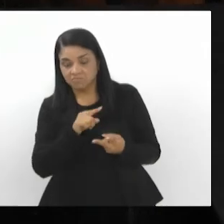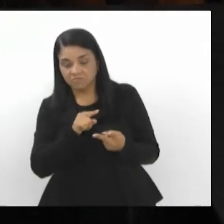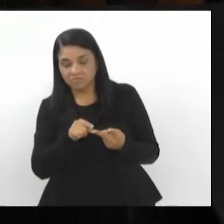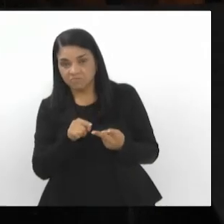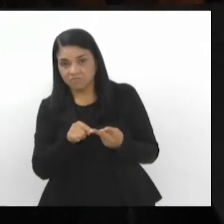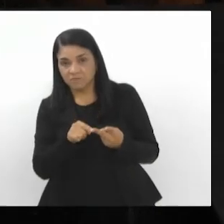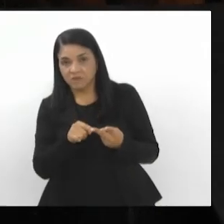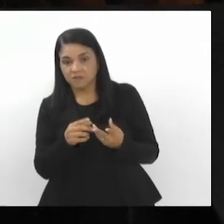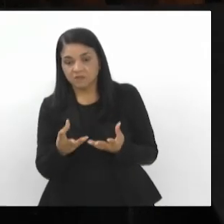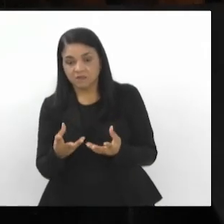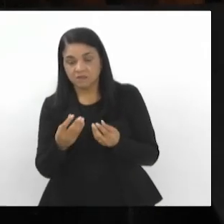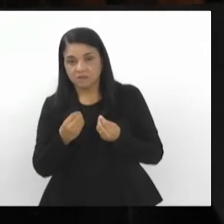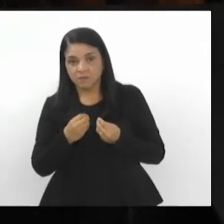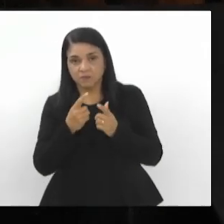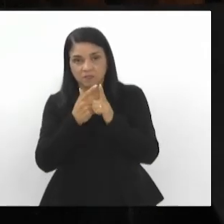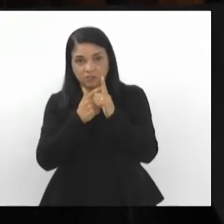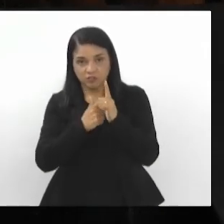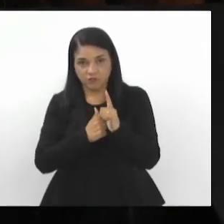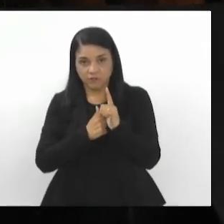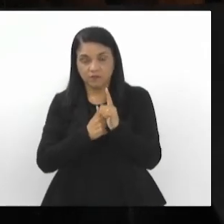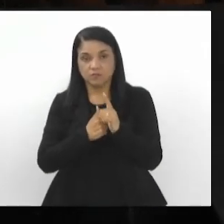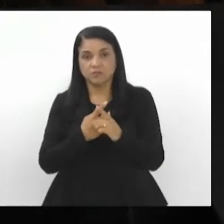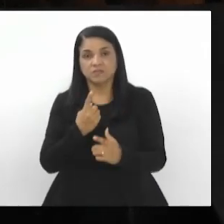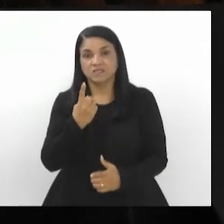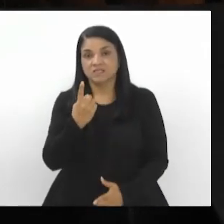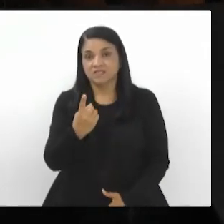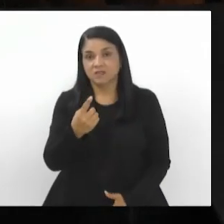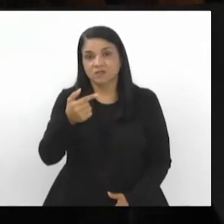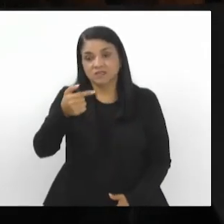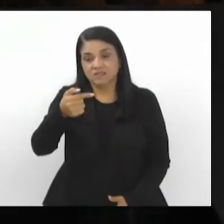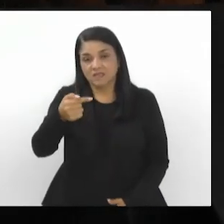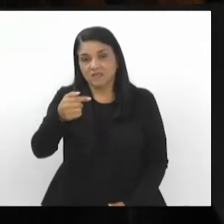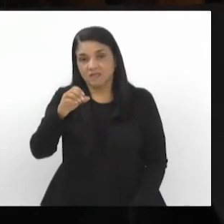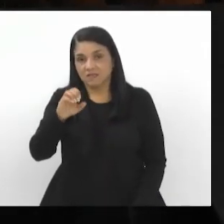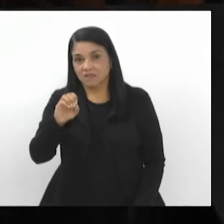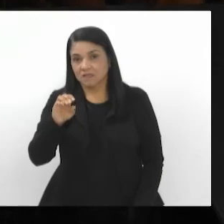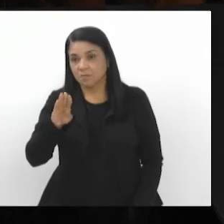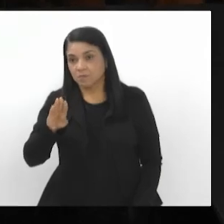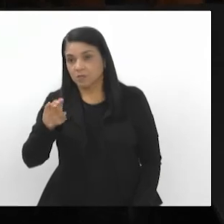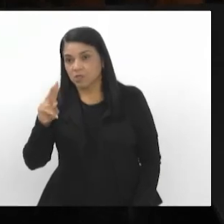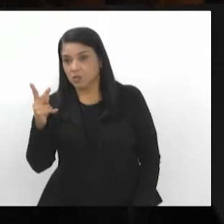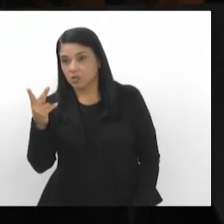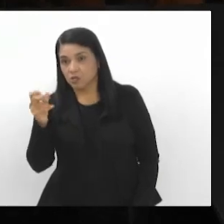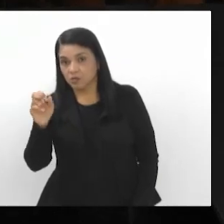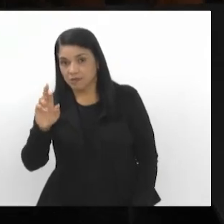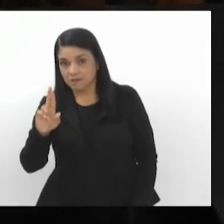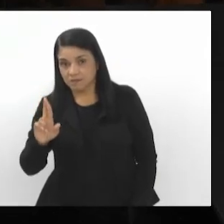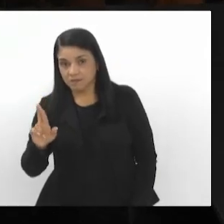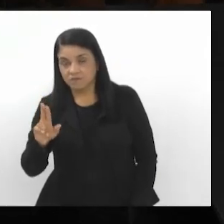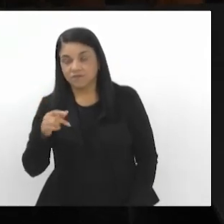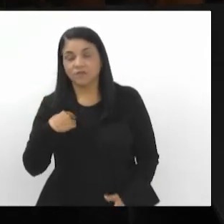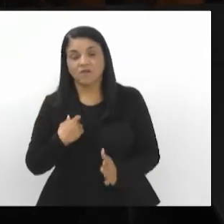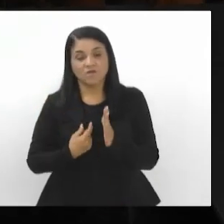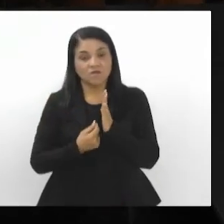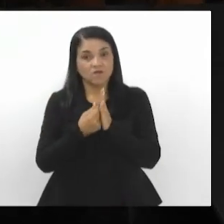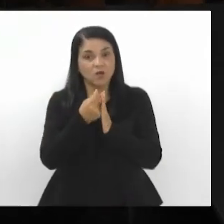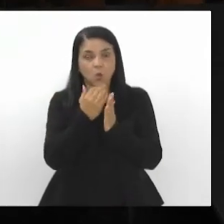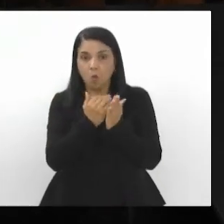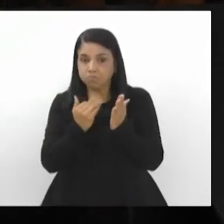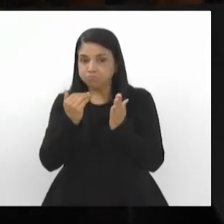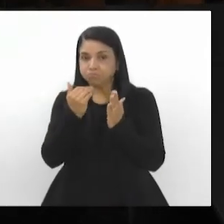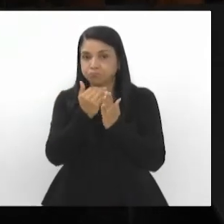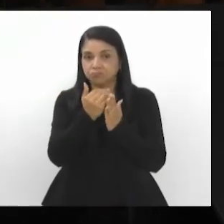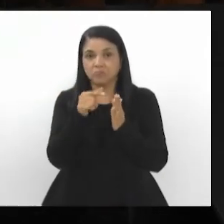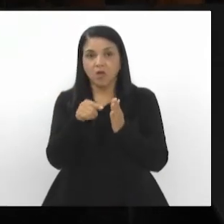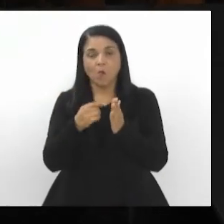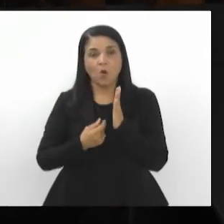estoque a receber da dívida ativa na ordem de 170 bilhões, valor muito superior